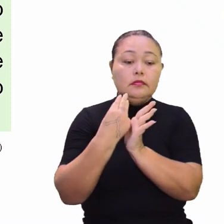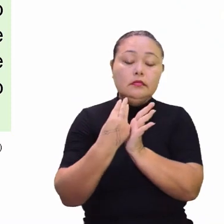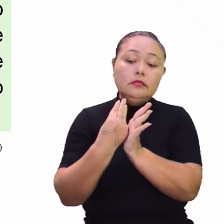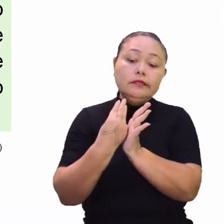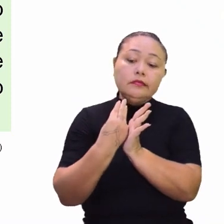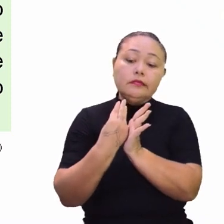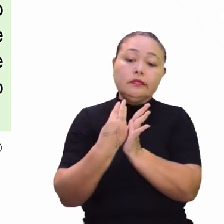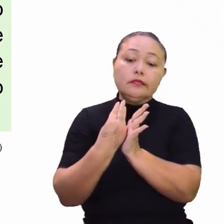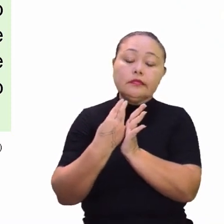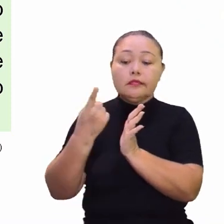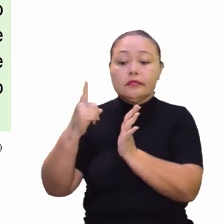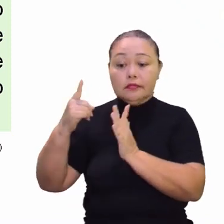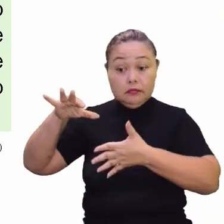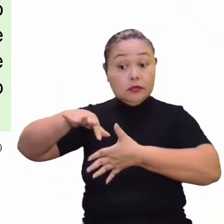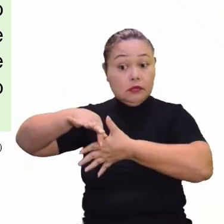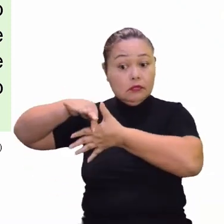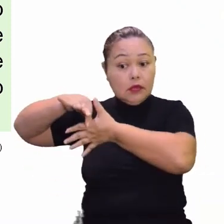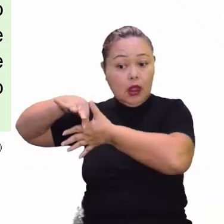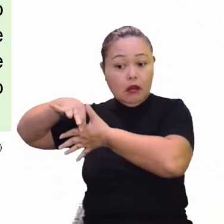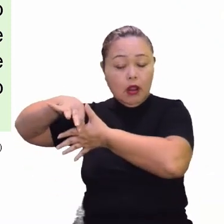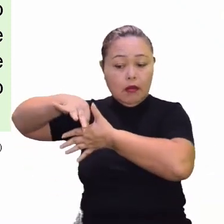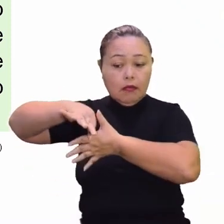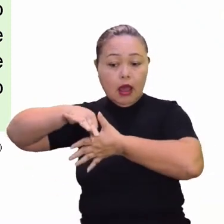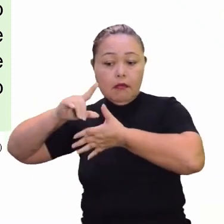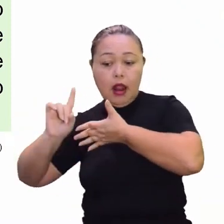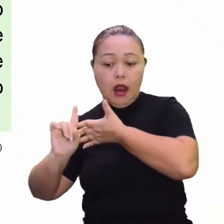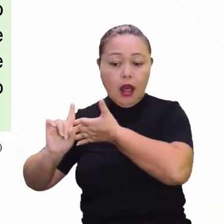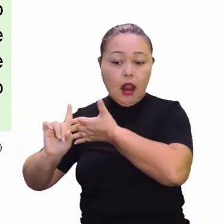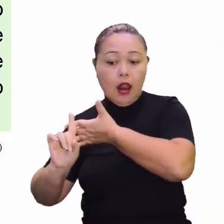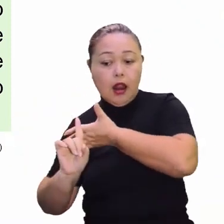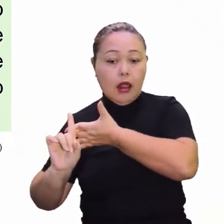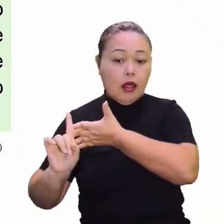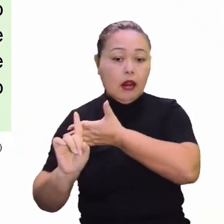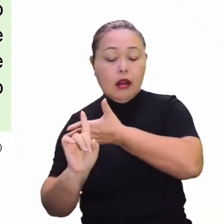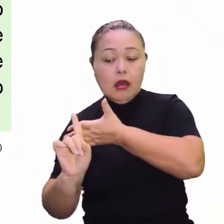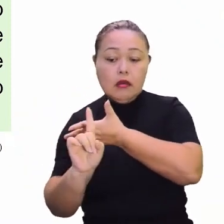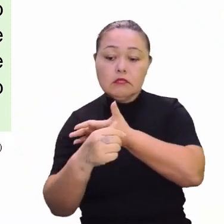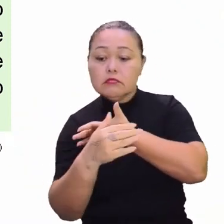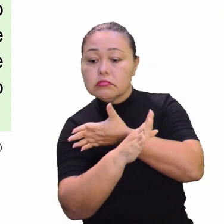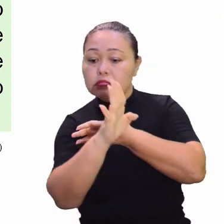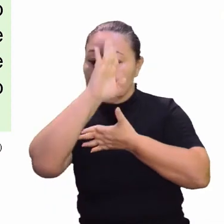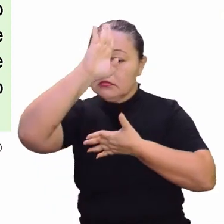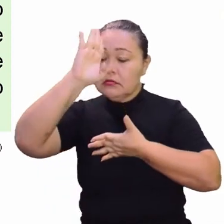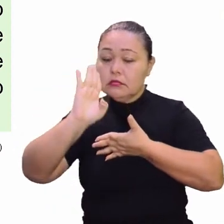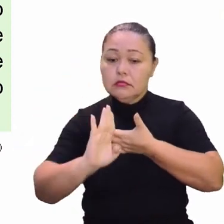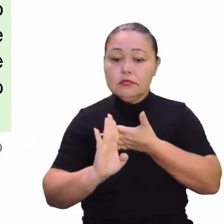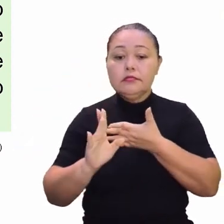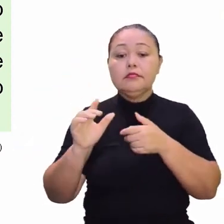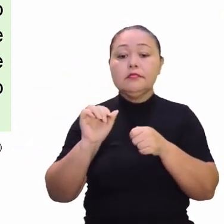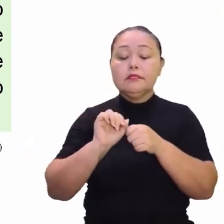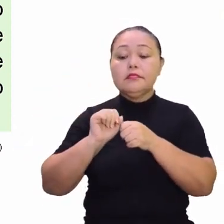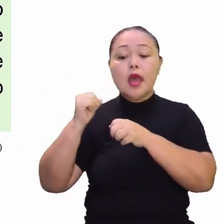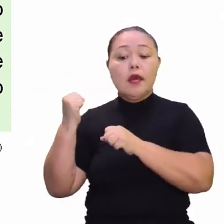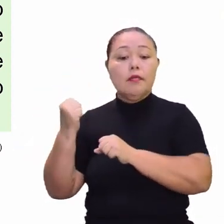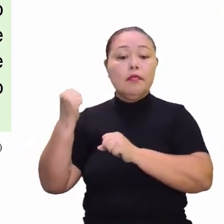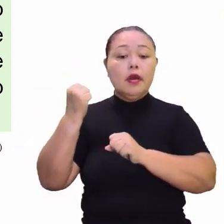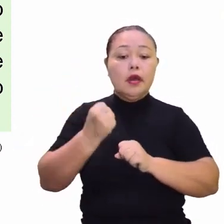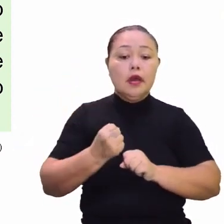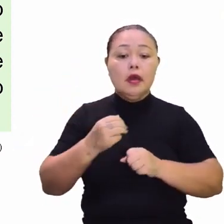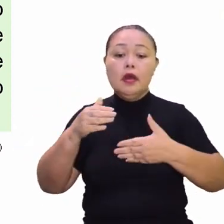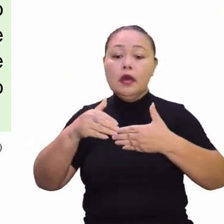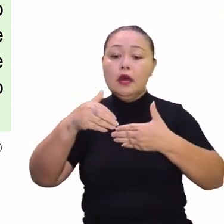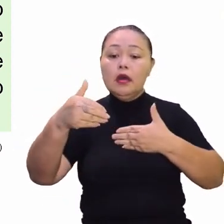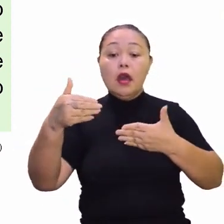dos que liderou uma das maiores expedições, né, do Brasil, né, das entradas, né, chamada Bandeira dos Limites, que